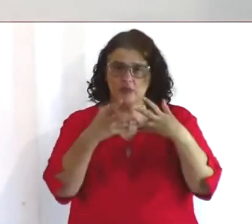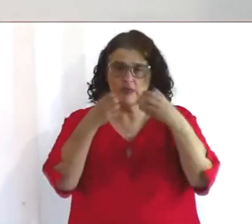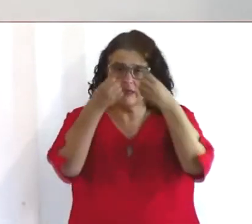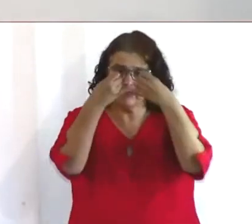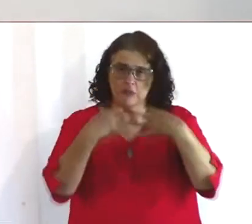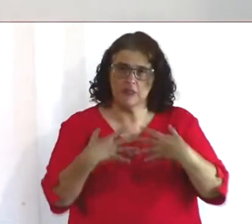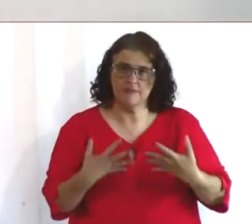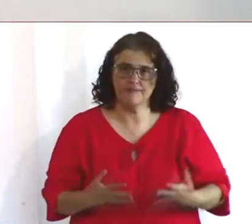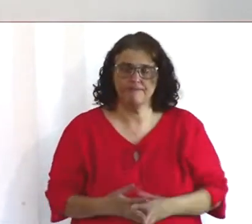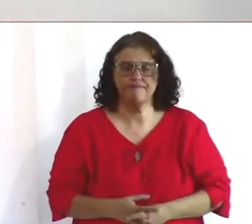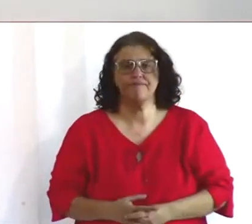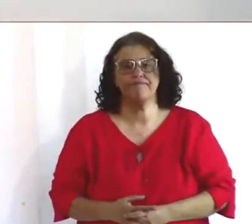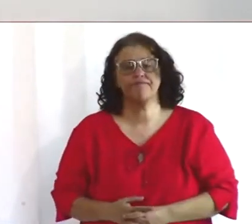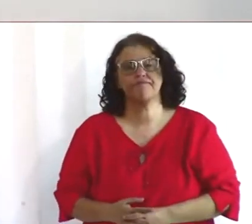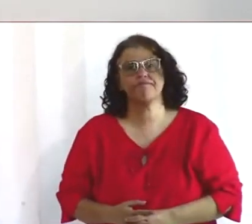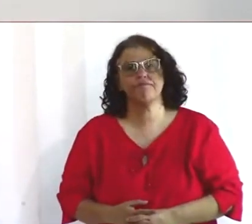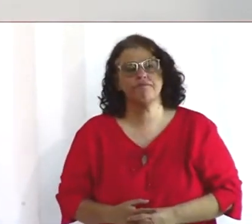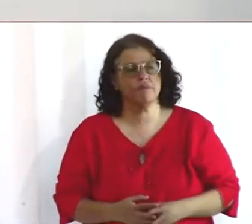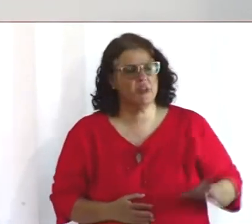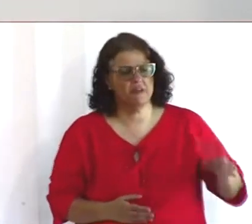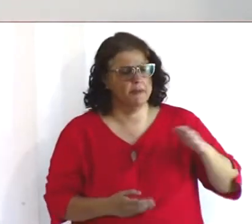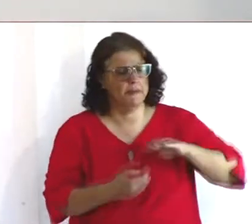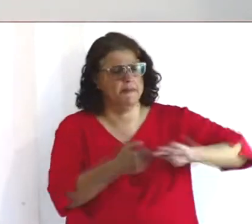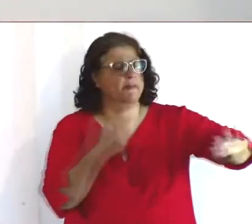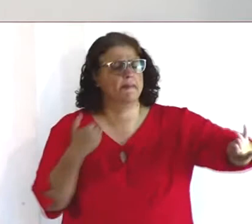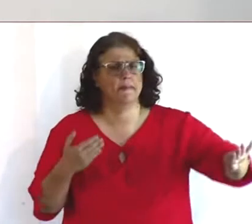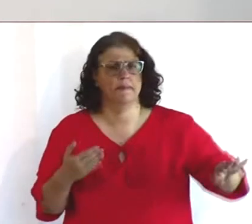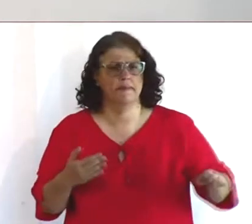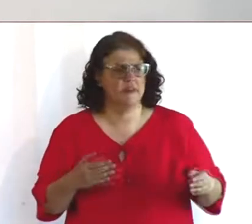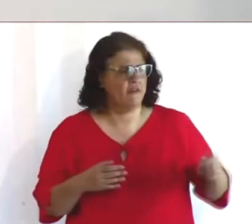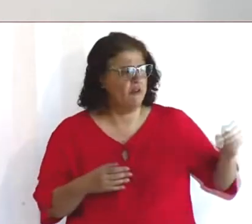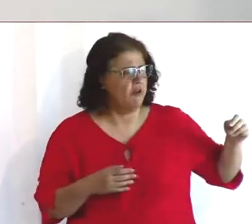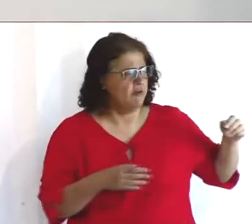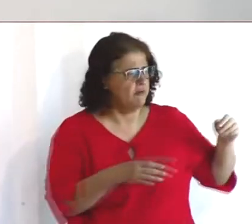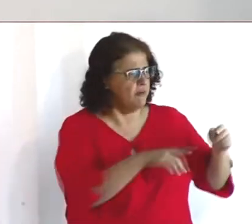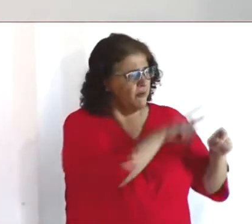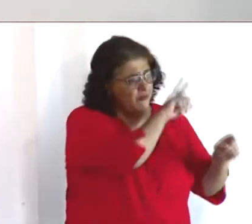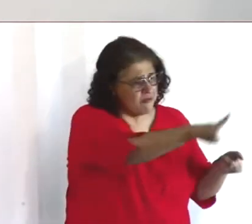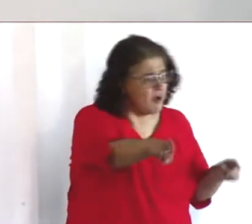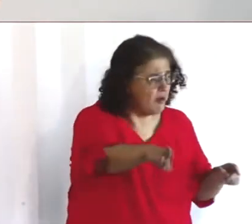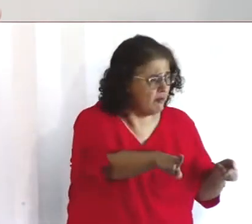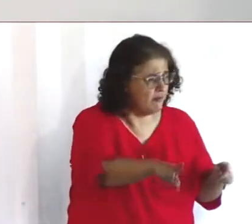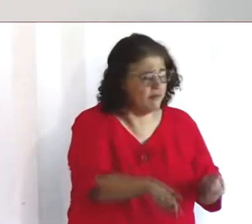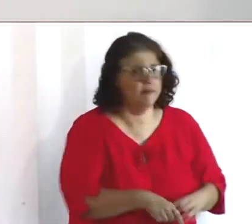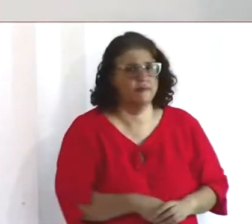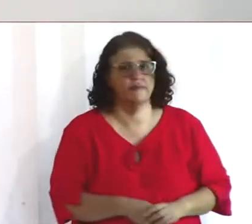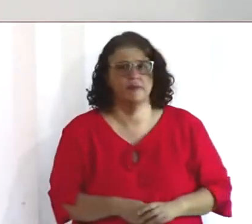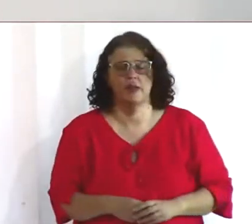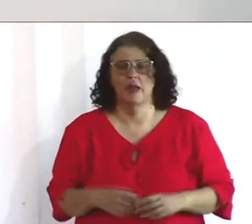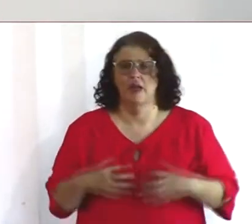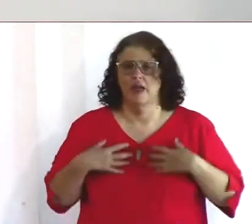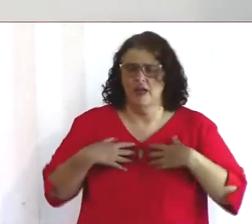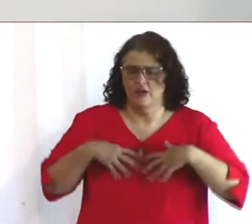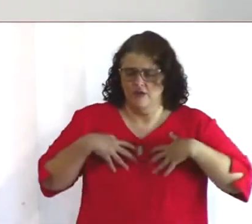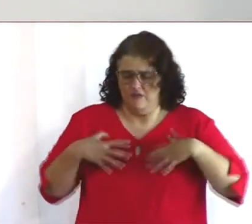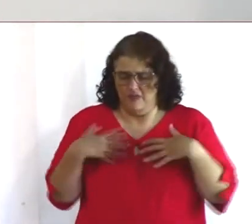Sai dele, disse Jesus. E então a palavra de Deus diz que o espírito imundo, agitando aquele pobre homem,